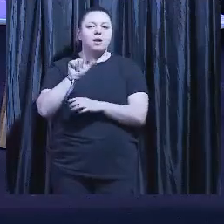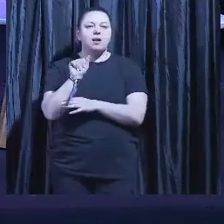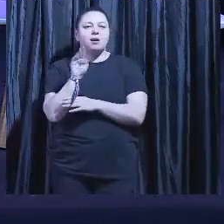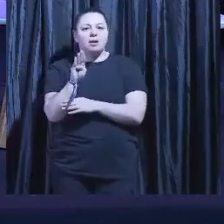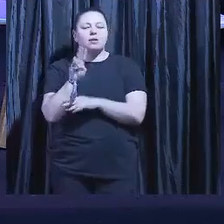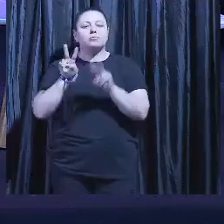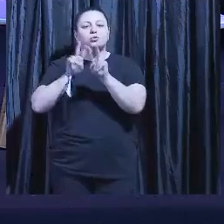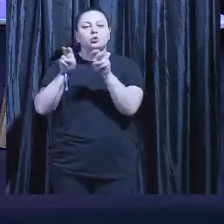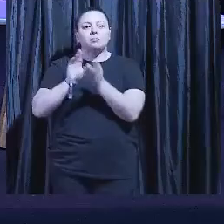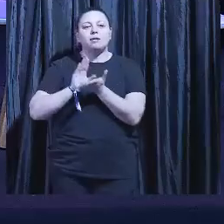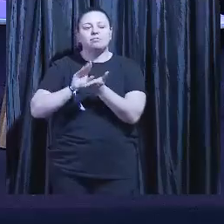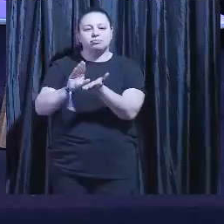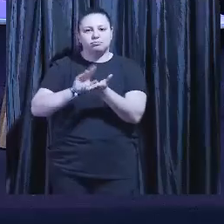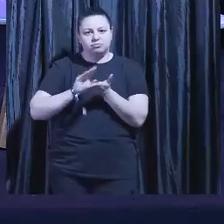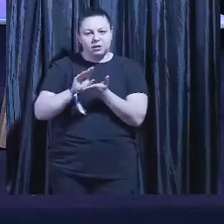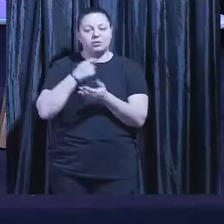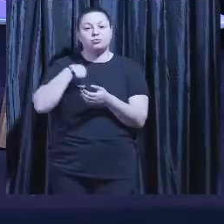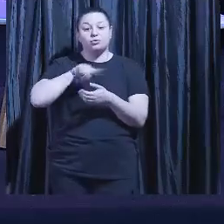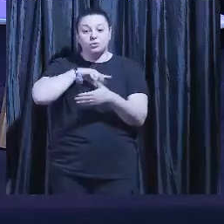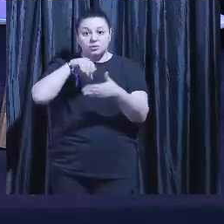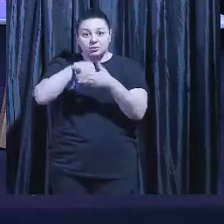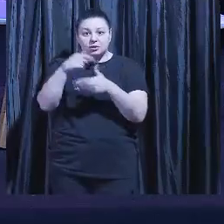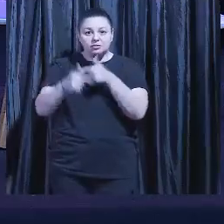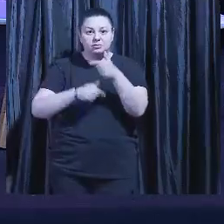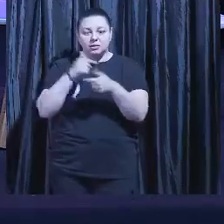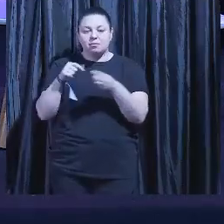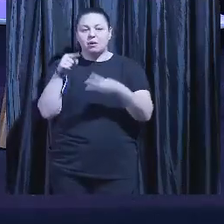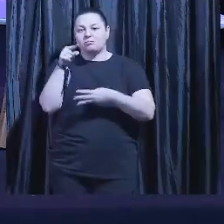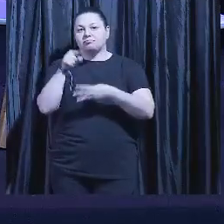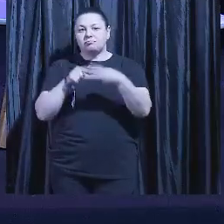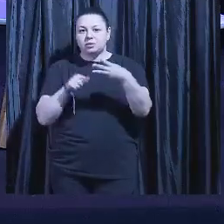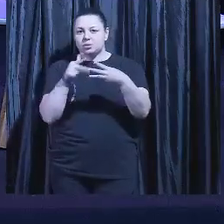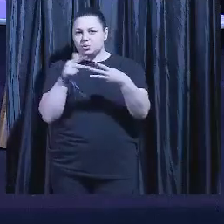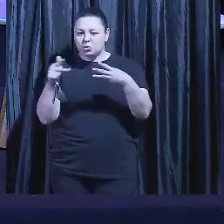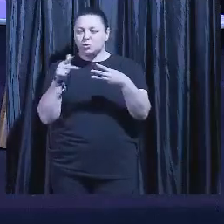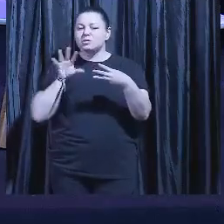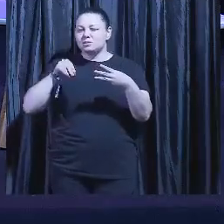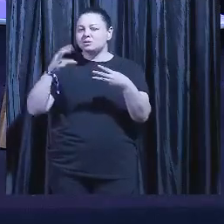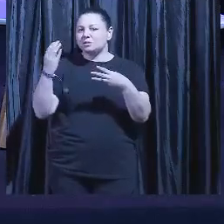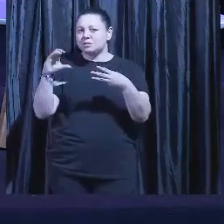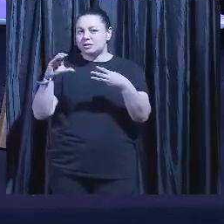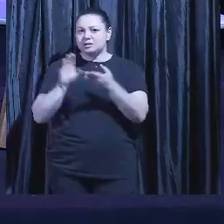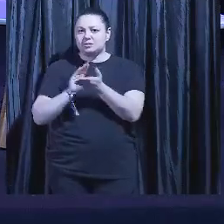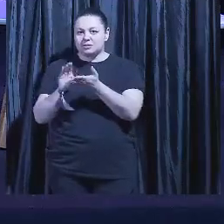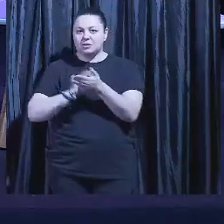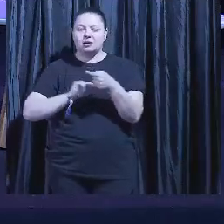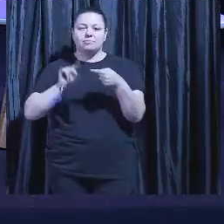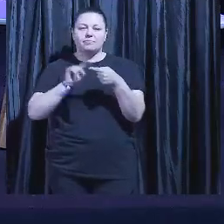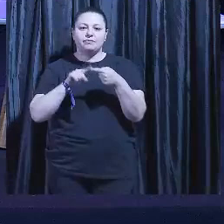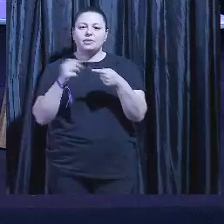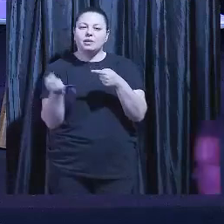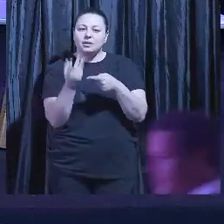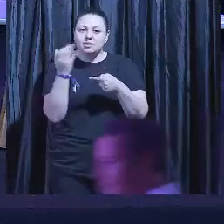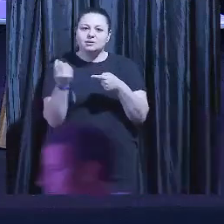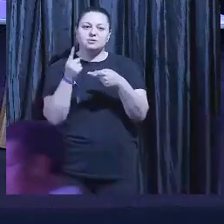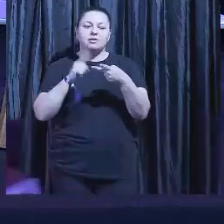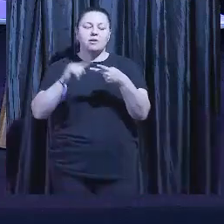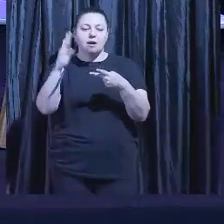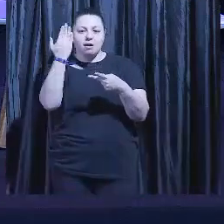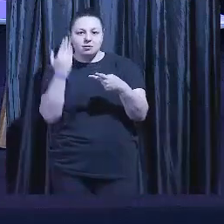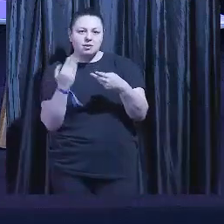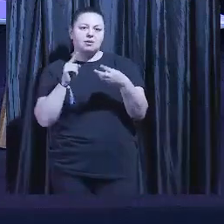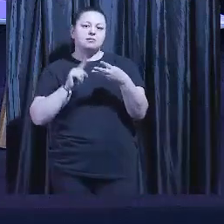trabalha principalmente com 3 grandes eixos que fazem parte de todo o ciclo da ciência de dados, que é a geração, a análise